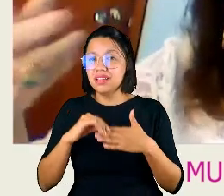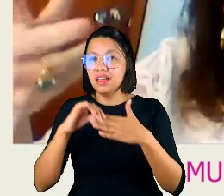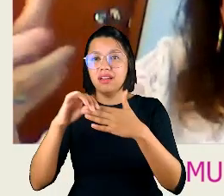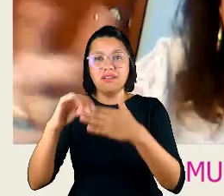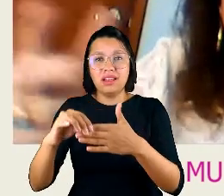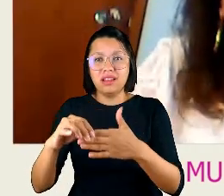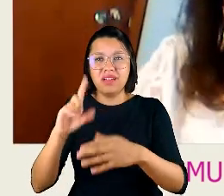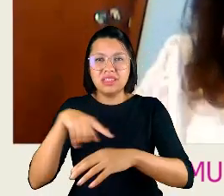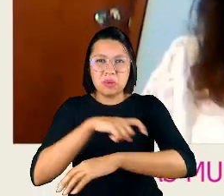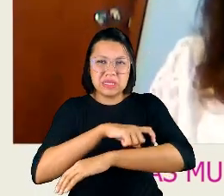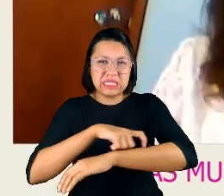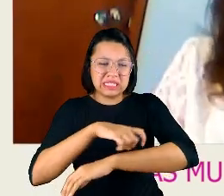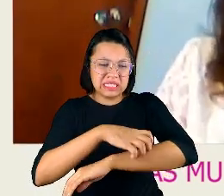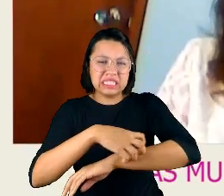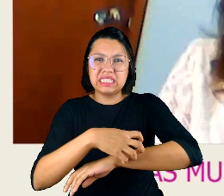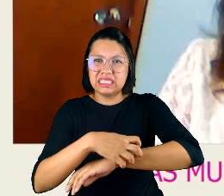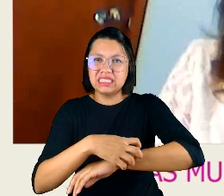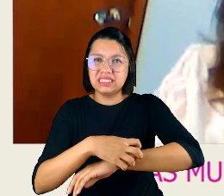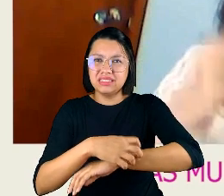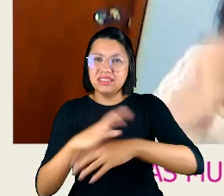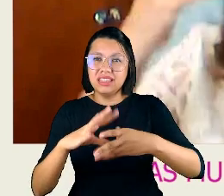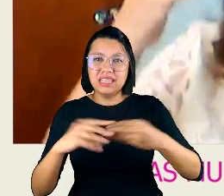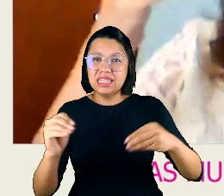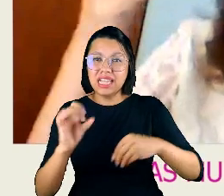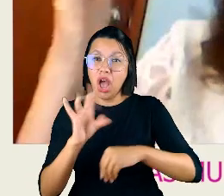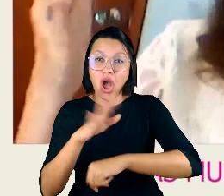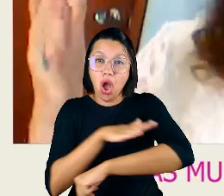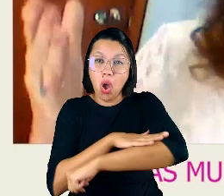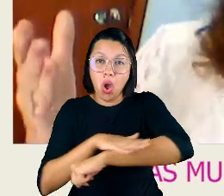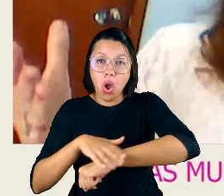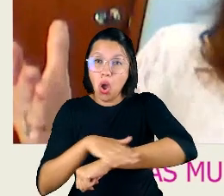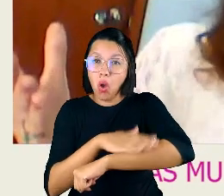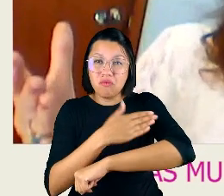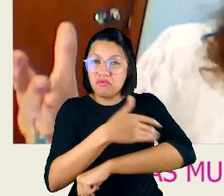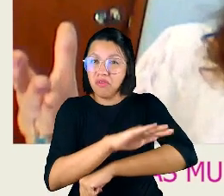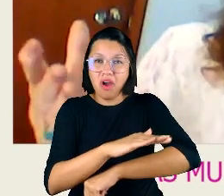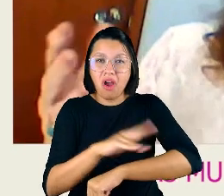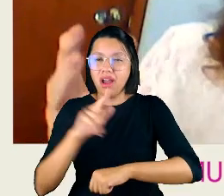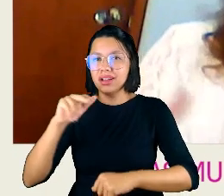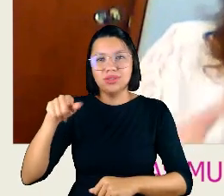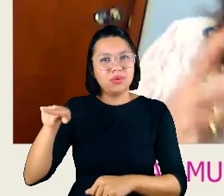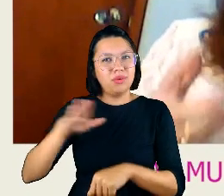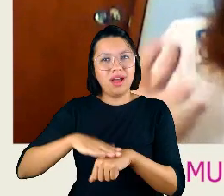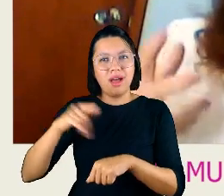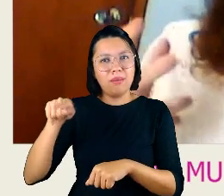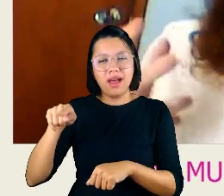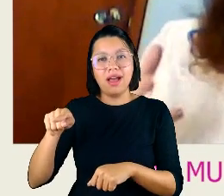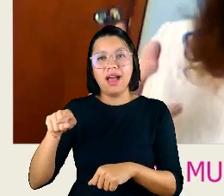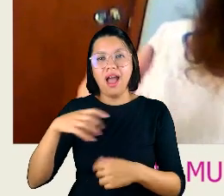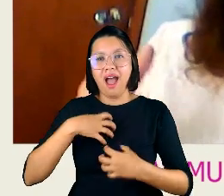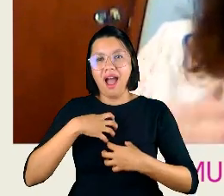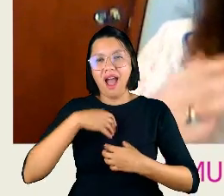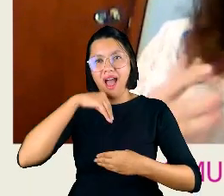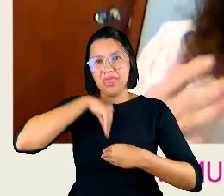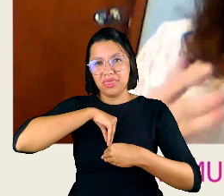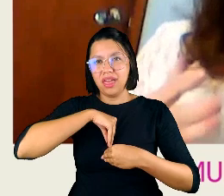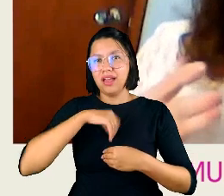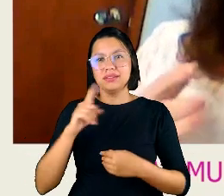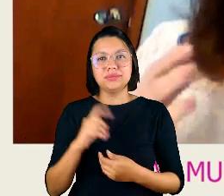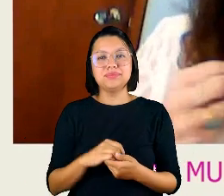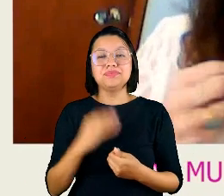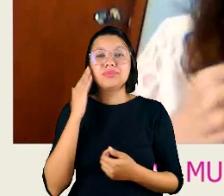que cicatrizam só da pele para fora, nunca mais vão cicatrizar. Entender também